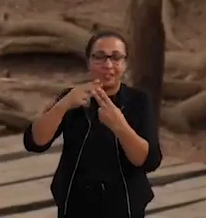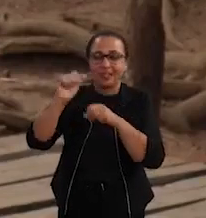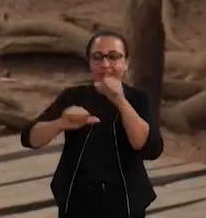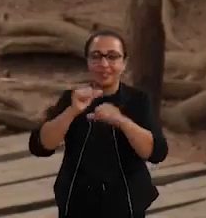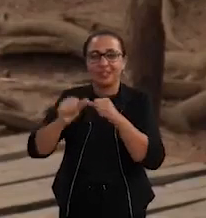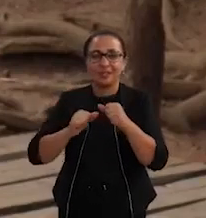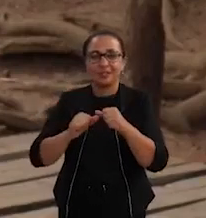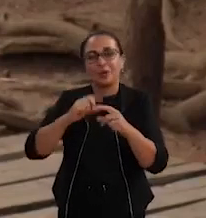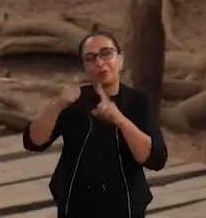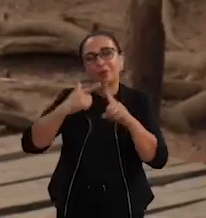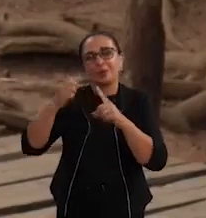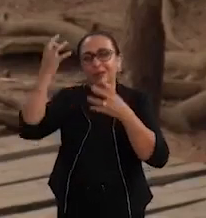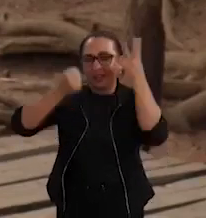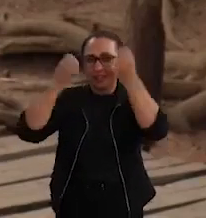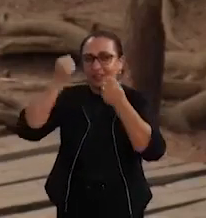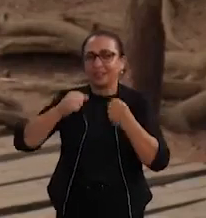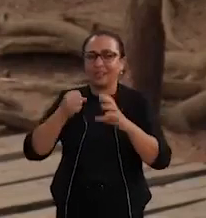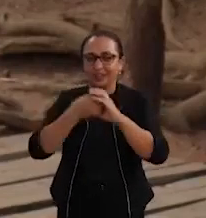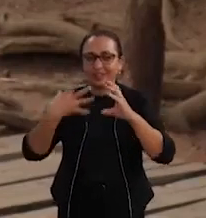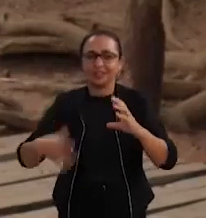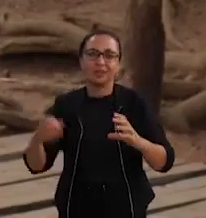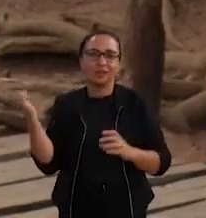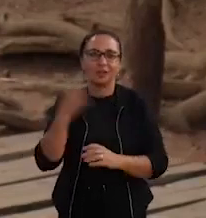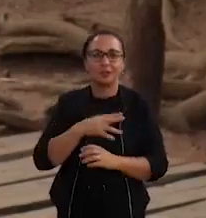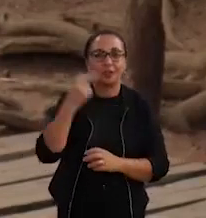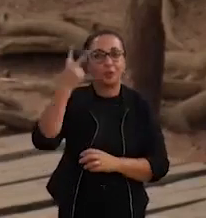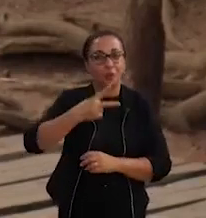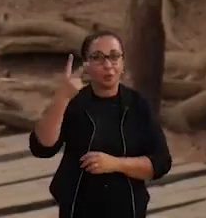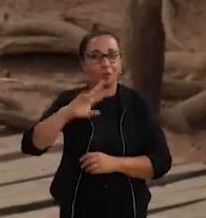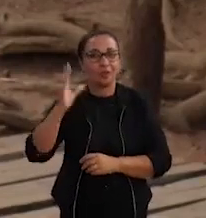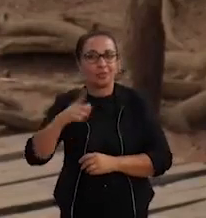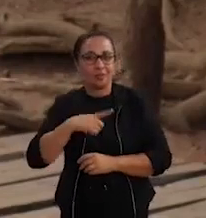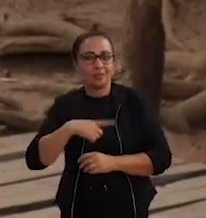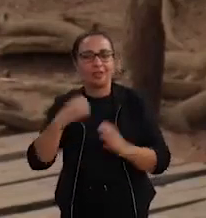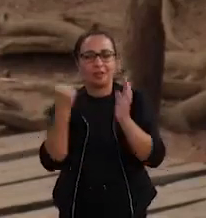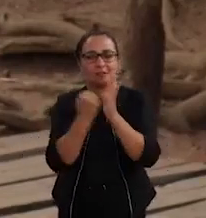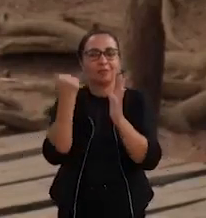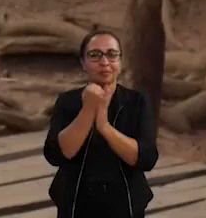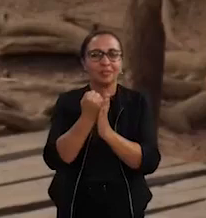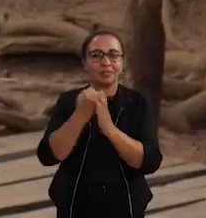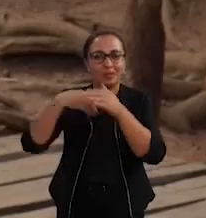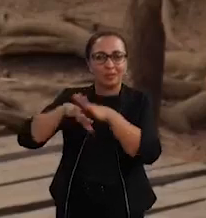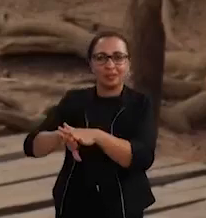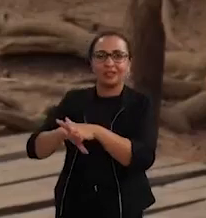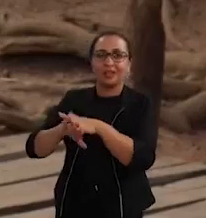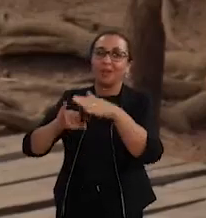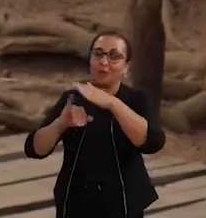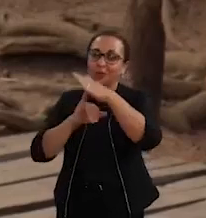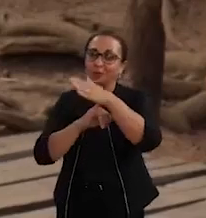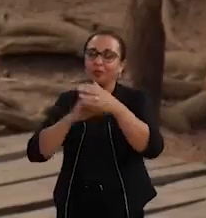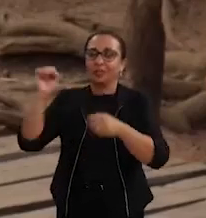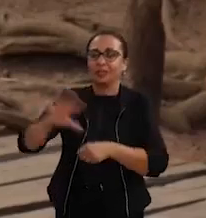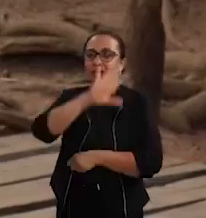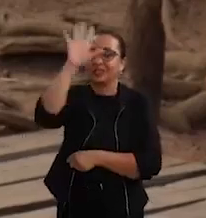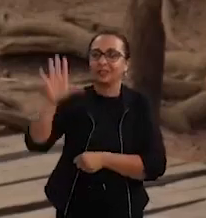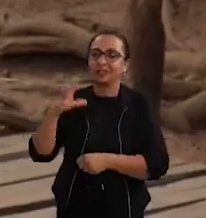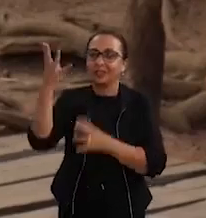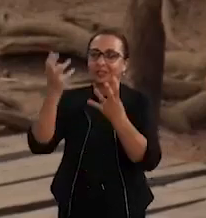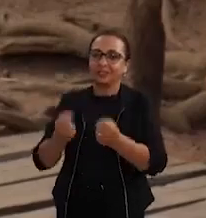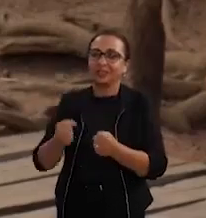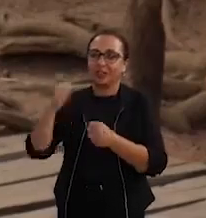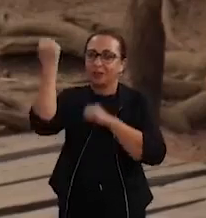desenvolvem produtos lácteos com características inovadoras. Dois deles já tiveram suas patentes depositadas no Instituto Nacional